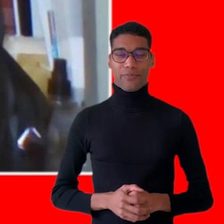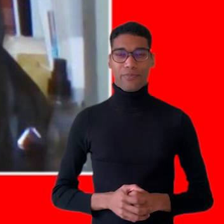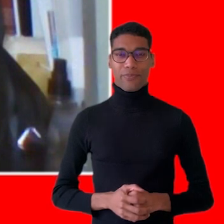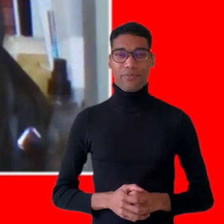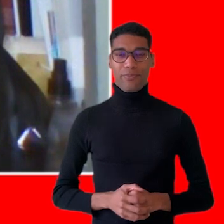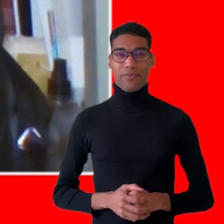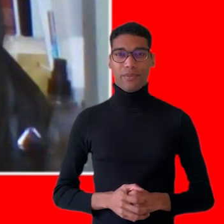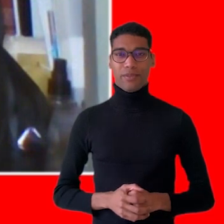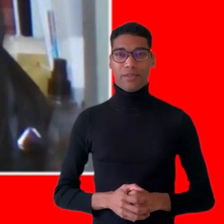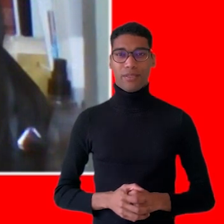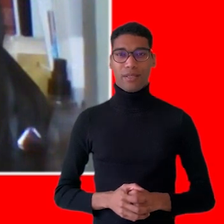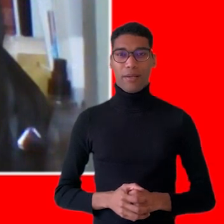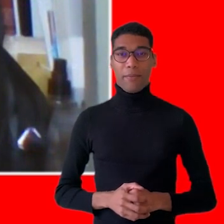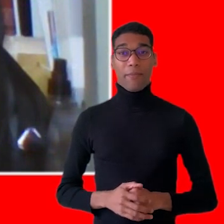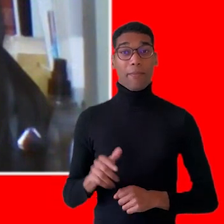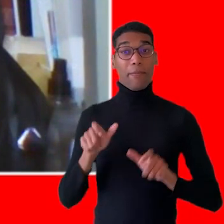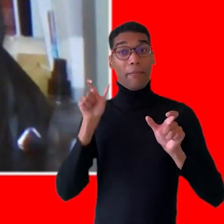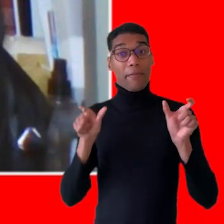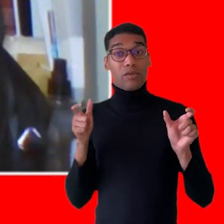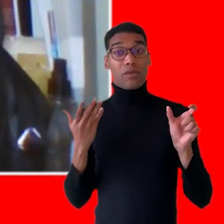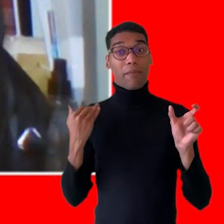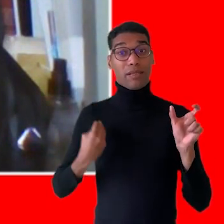pessoas trazidas à força